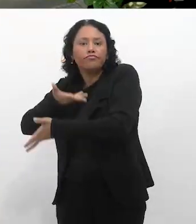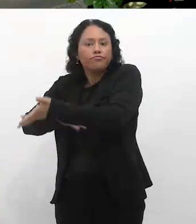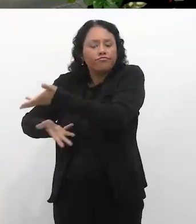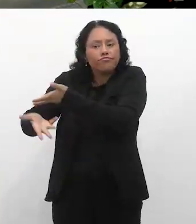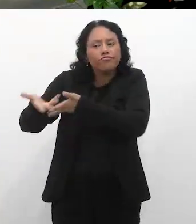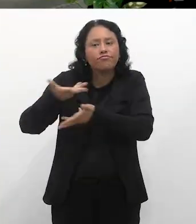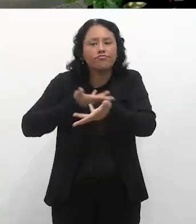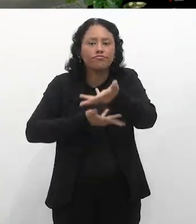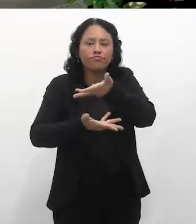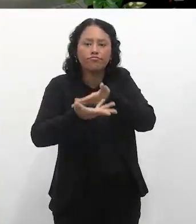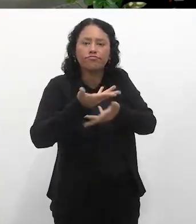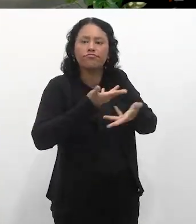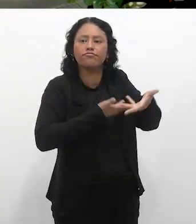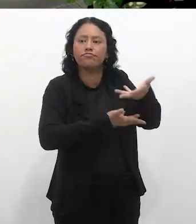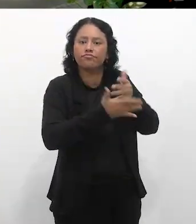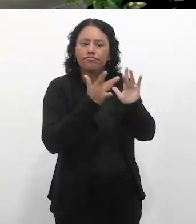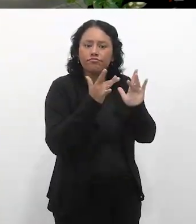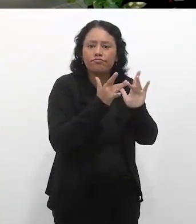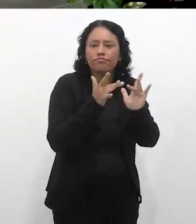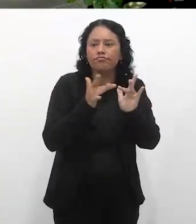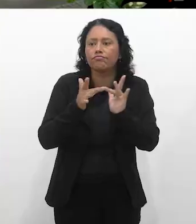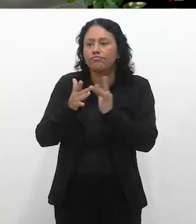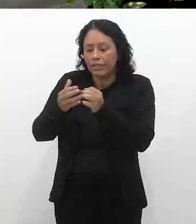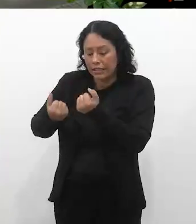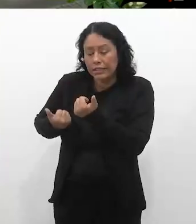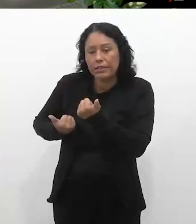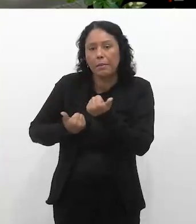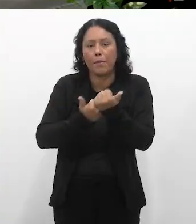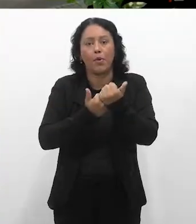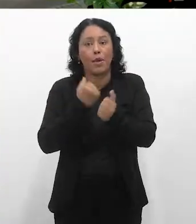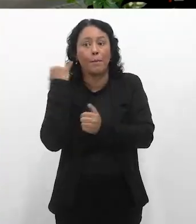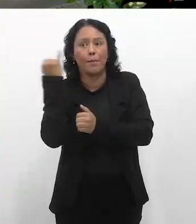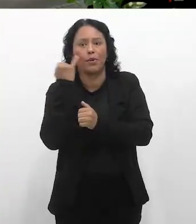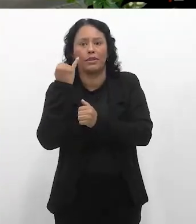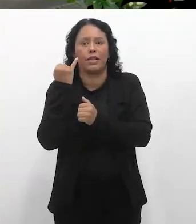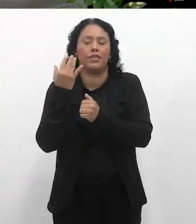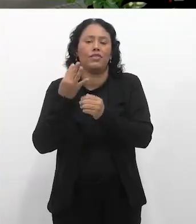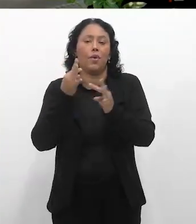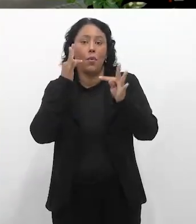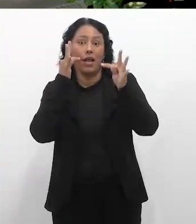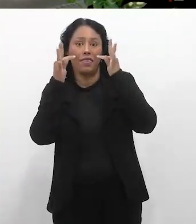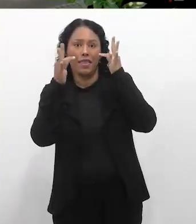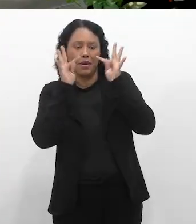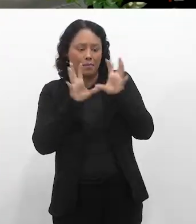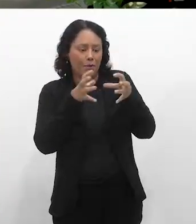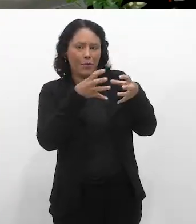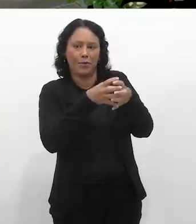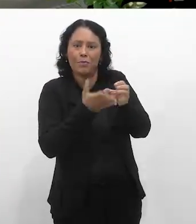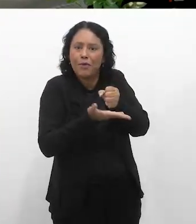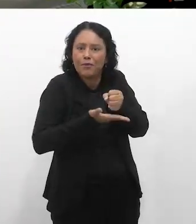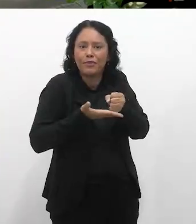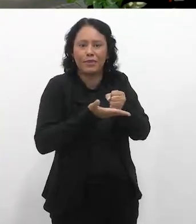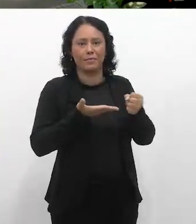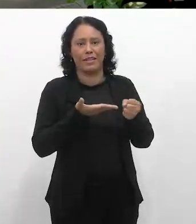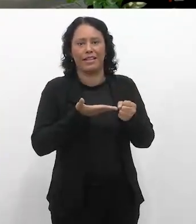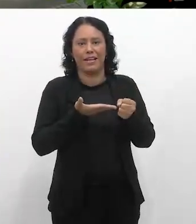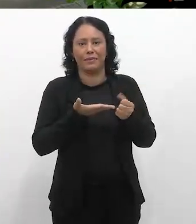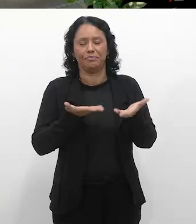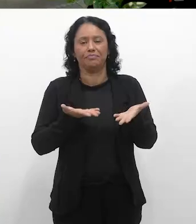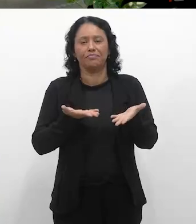experiências, se reconhecem umas nas outras. E esse apoio não deixa de ser uma terapia em grupo. E isso é fundamental.